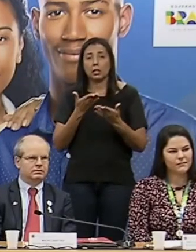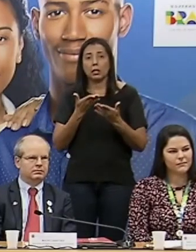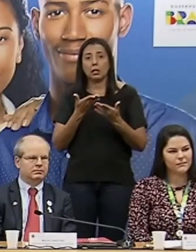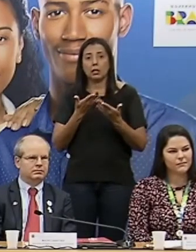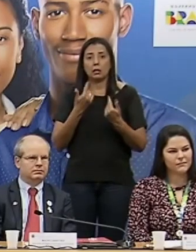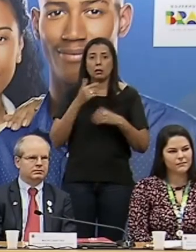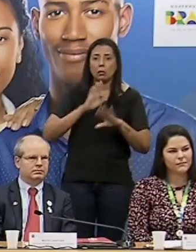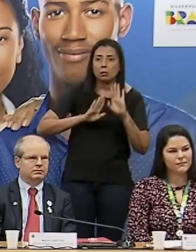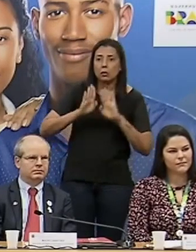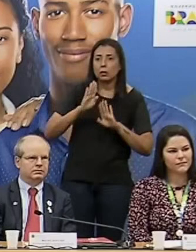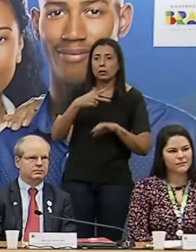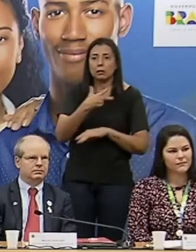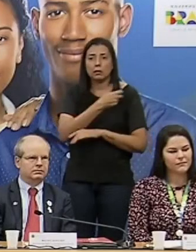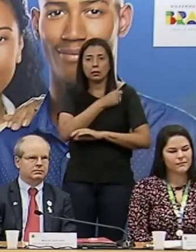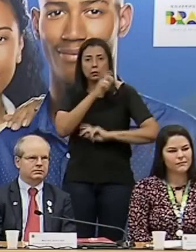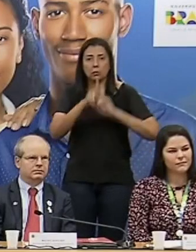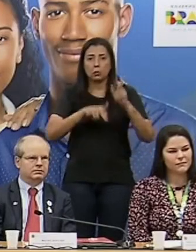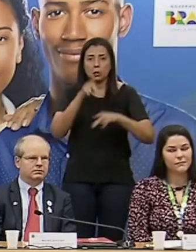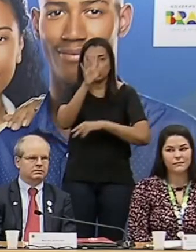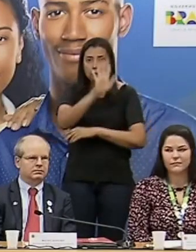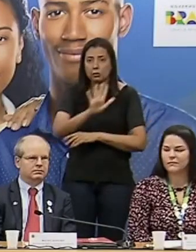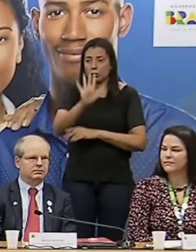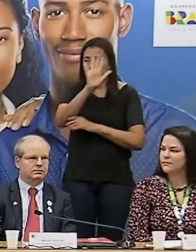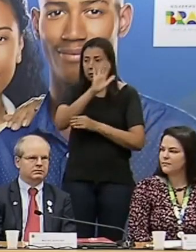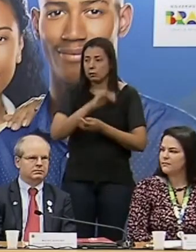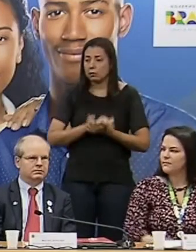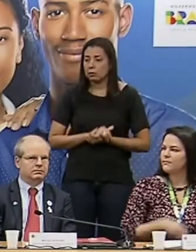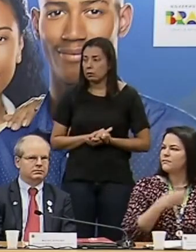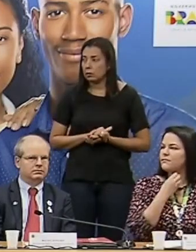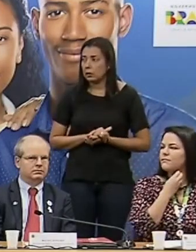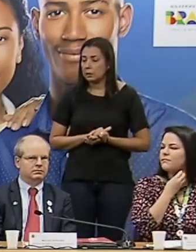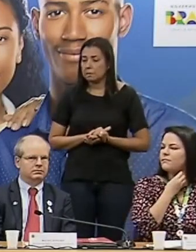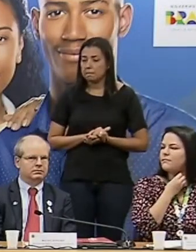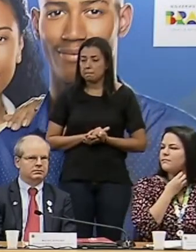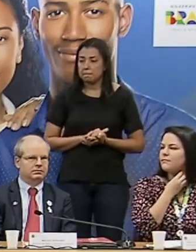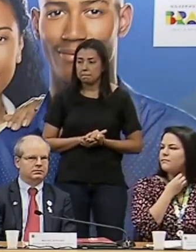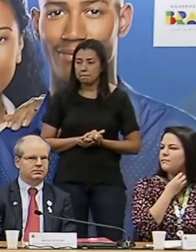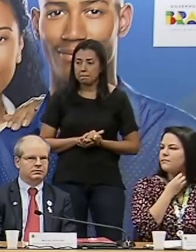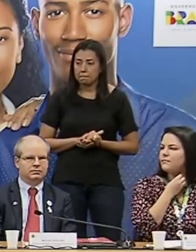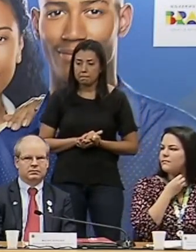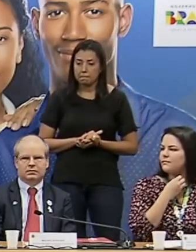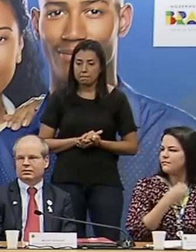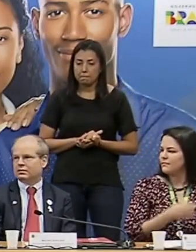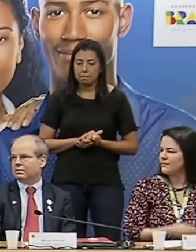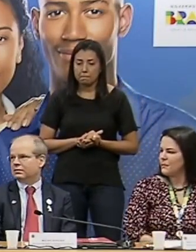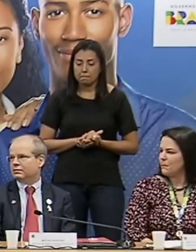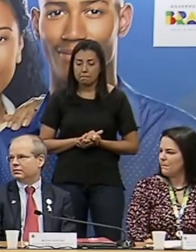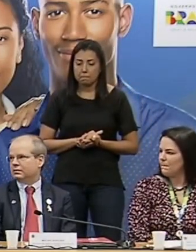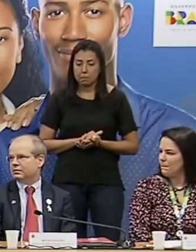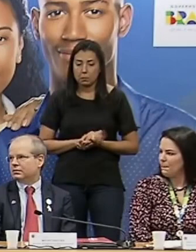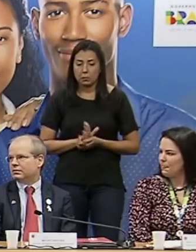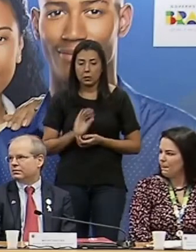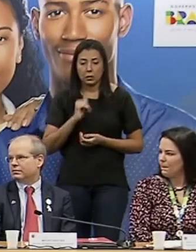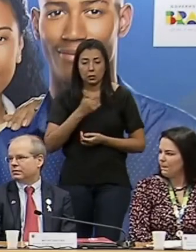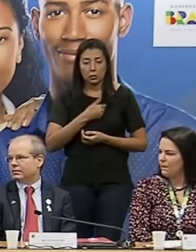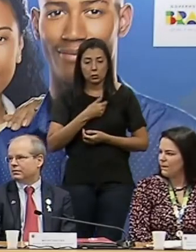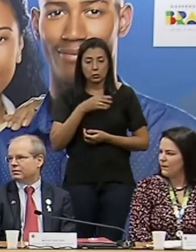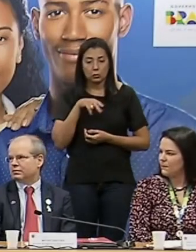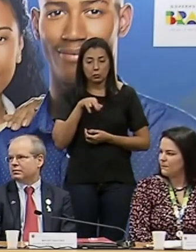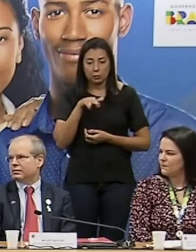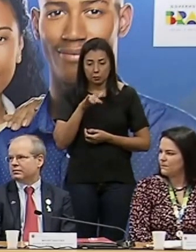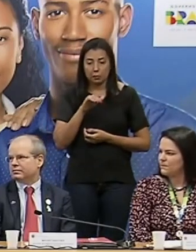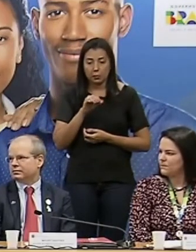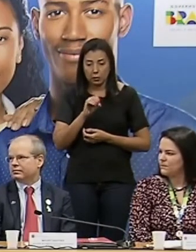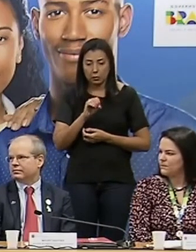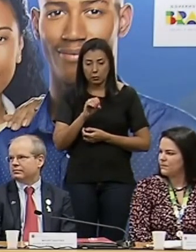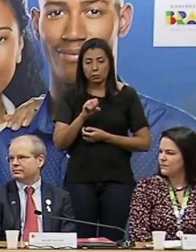previsão para a vacinação da população em geral? nosso... O que é que eu falo? Eu